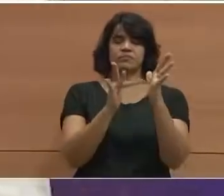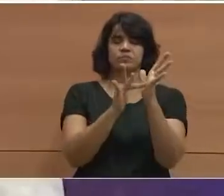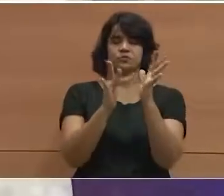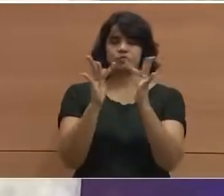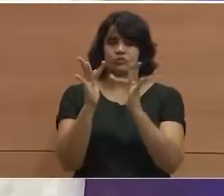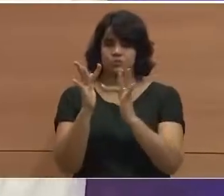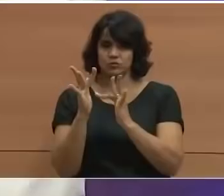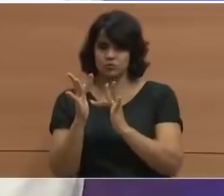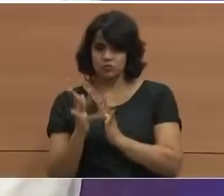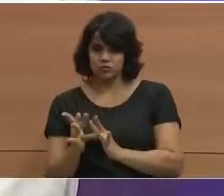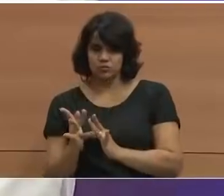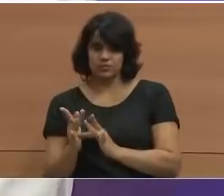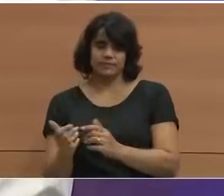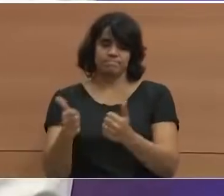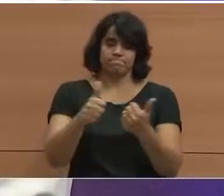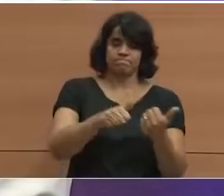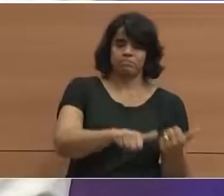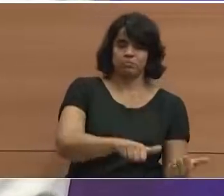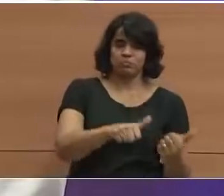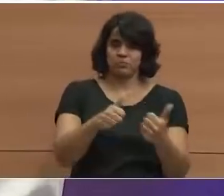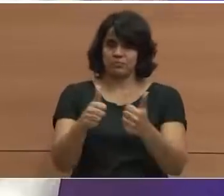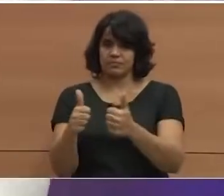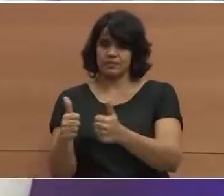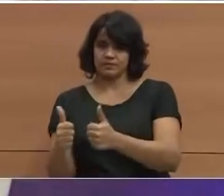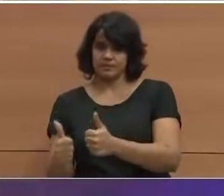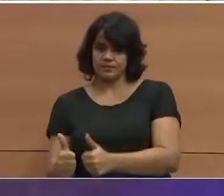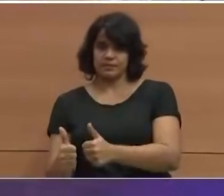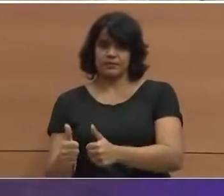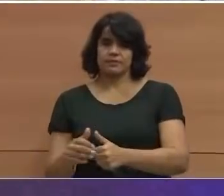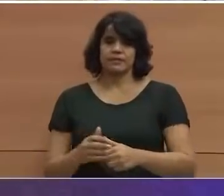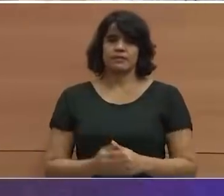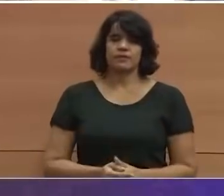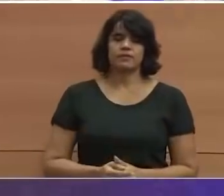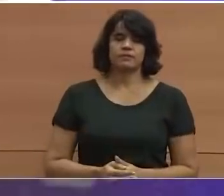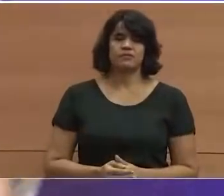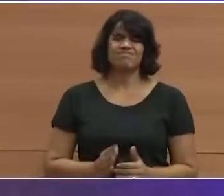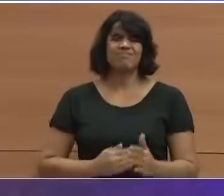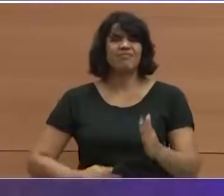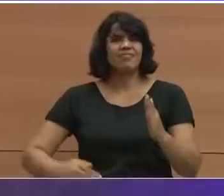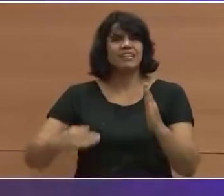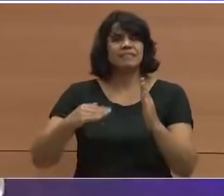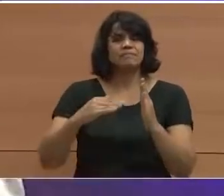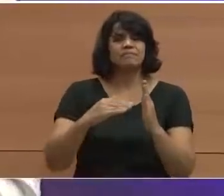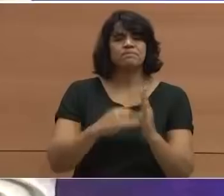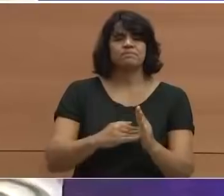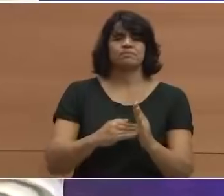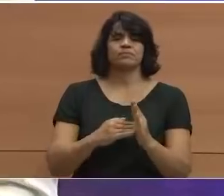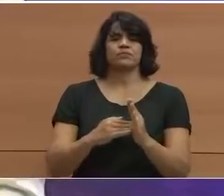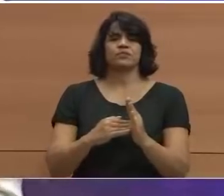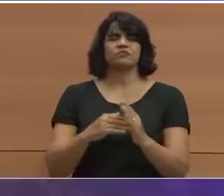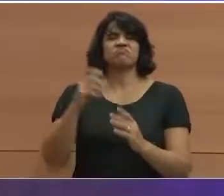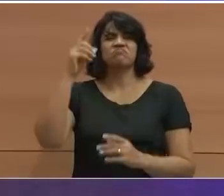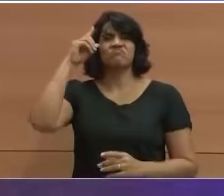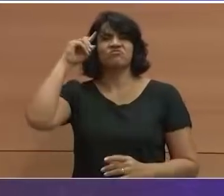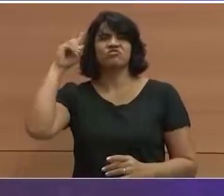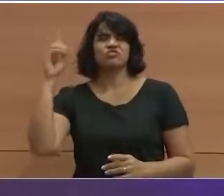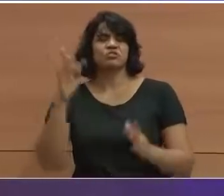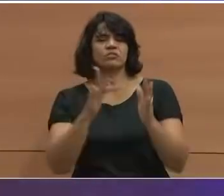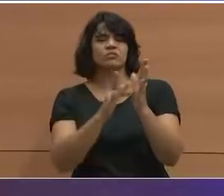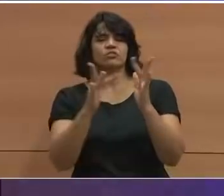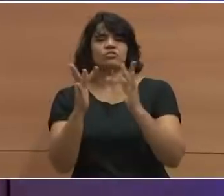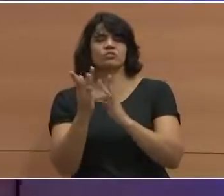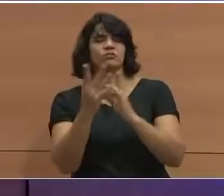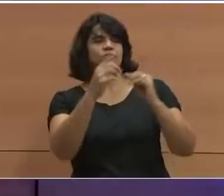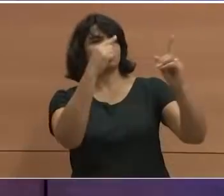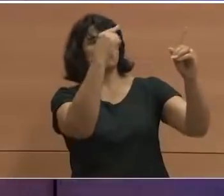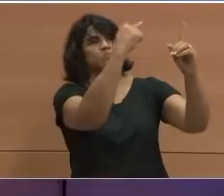desde o batismo de João, quando batizou a Jesus, até o dia em que Jesus foi, aos